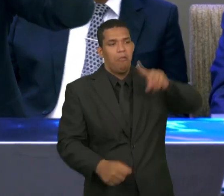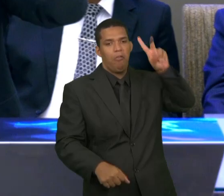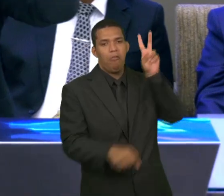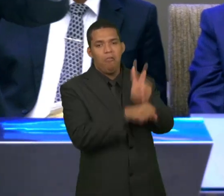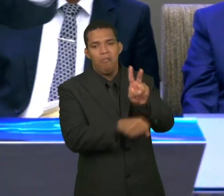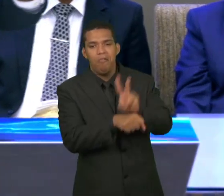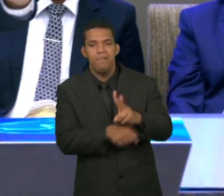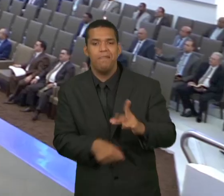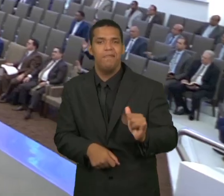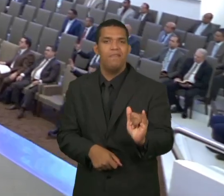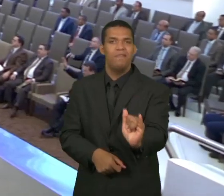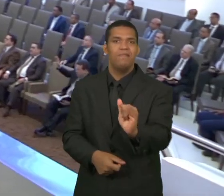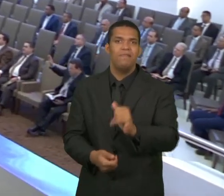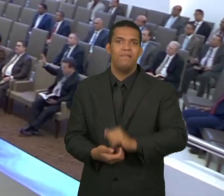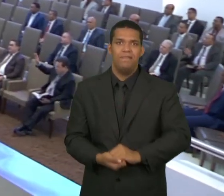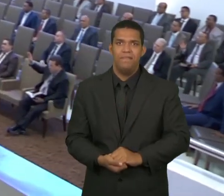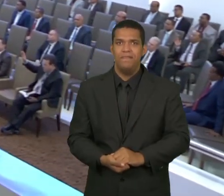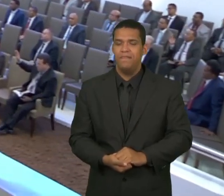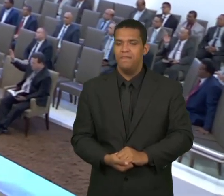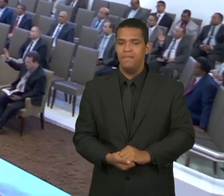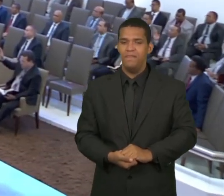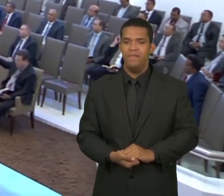amas a Ele.